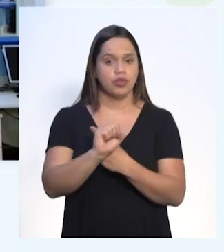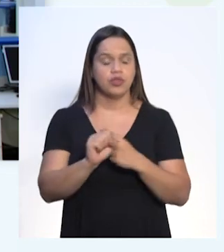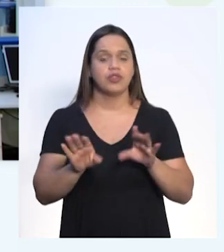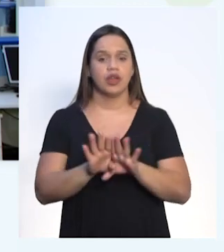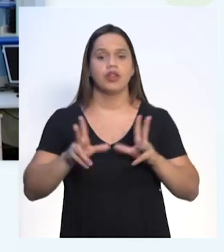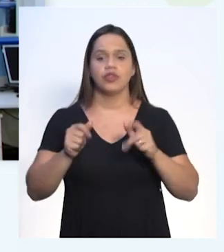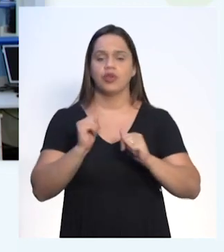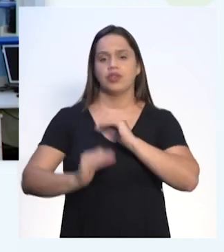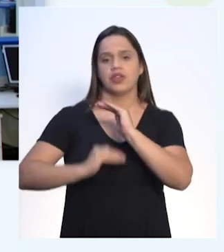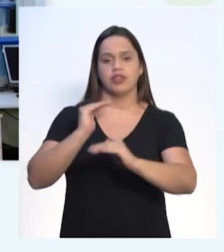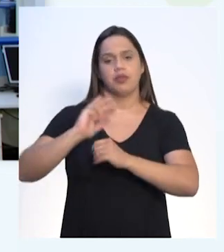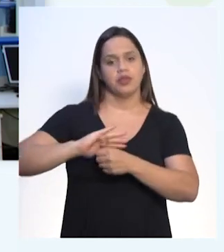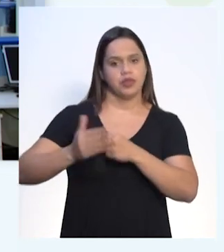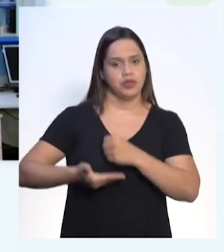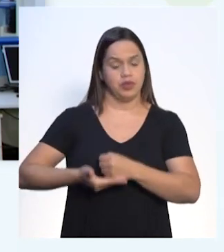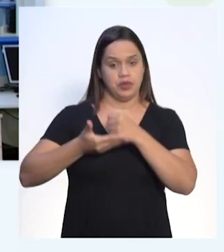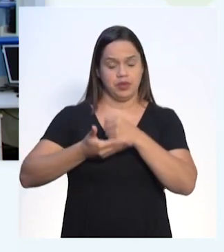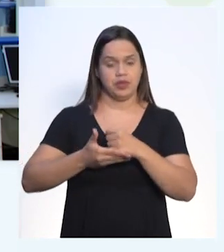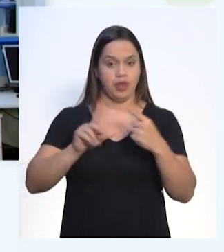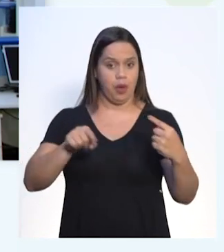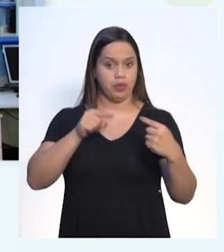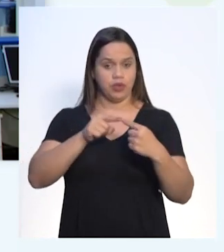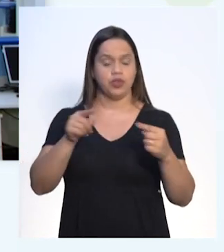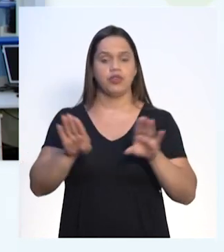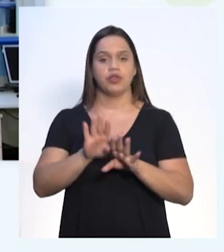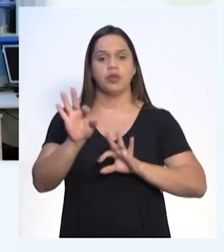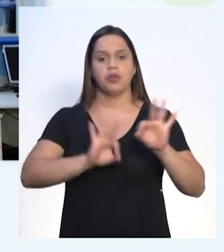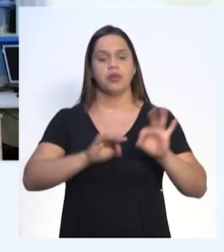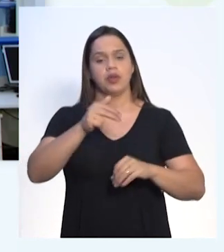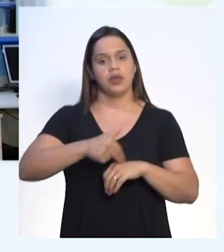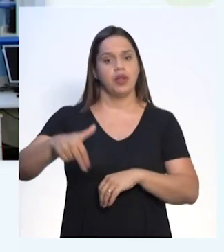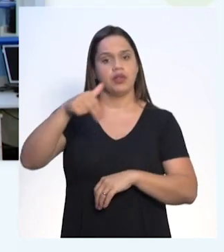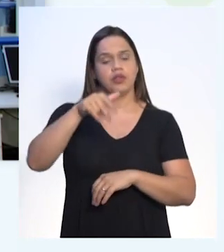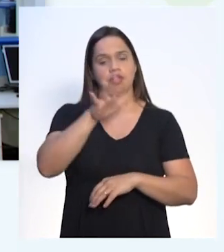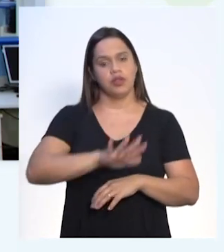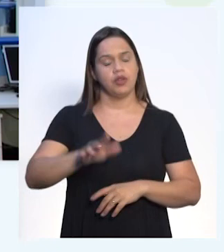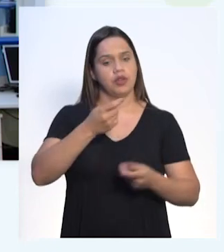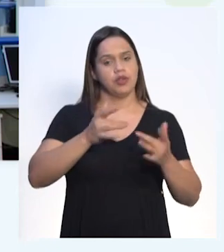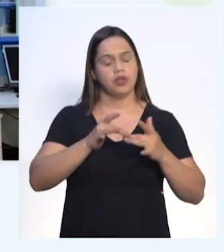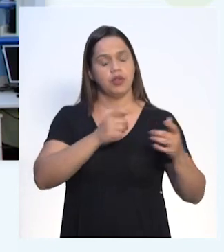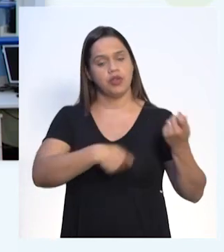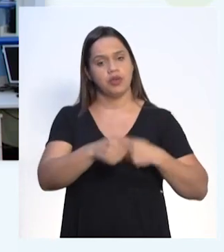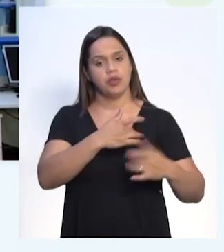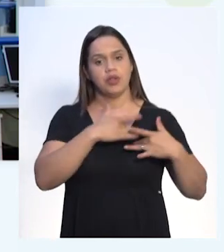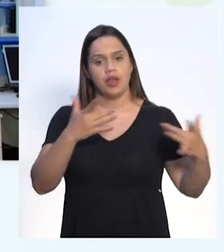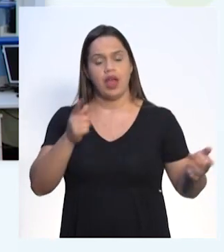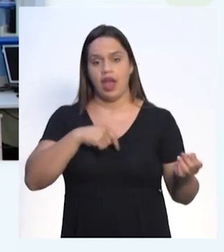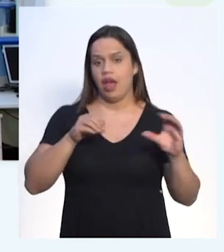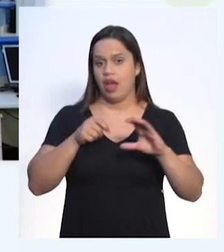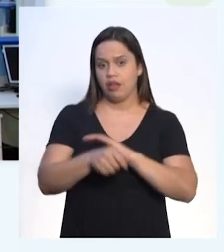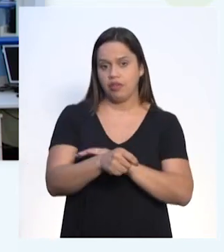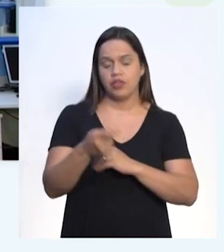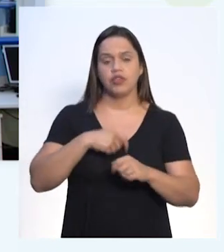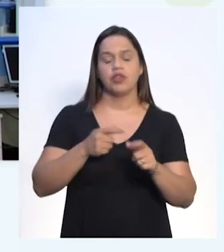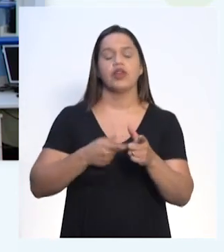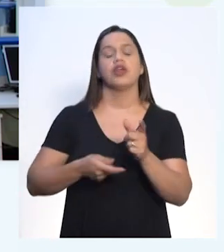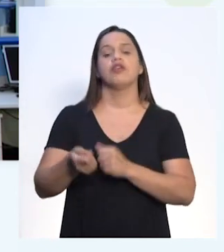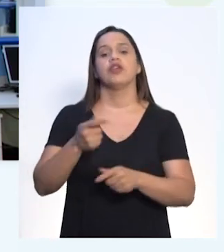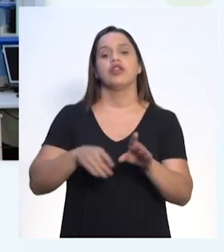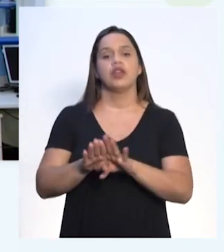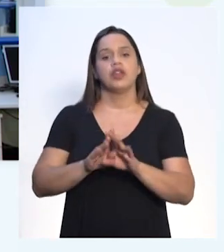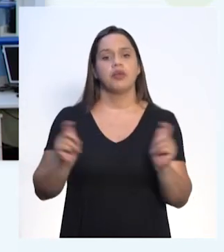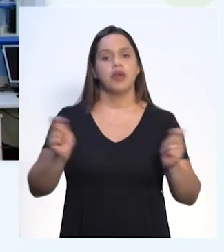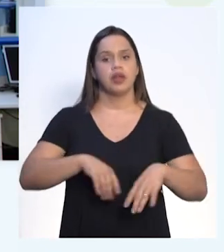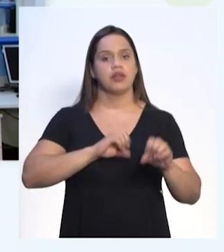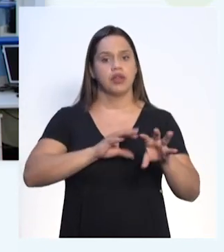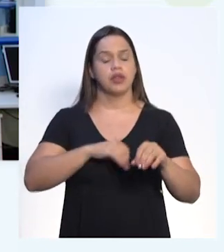desenvolvimento sustentável. A meta do Plano Nacional de Economia Solidária é investir em financiamentos e capacitação para